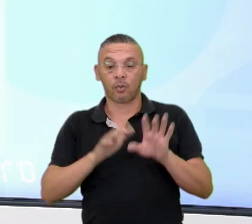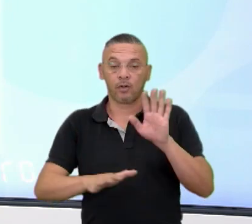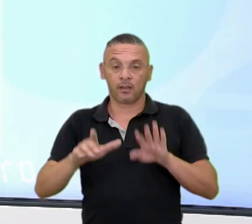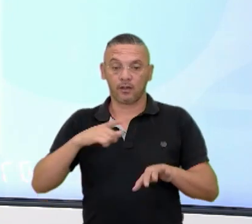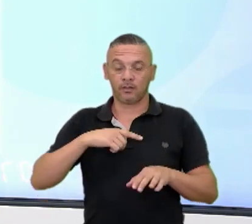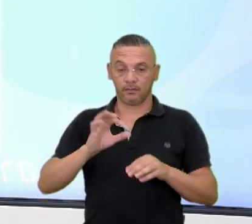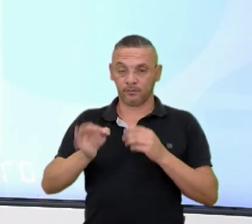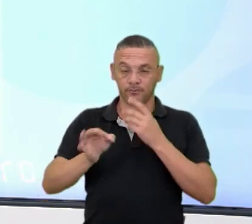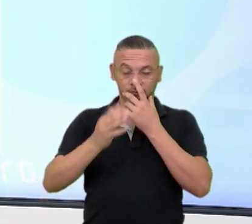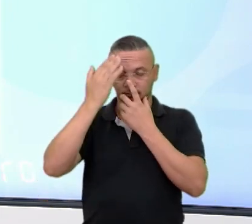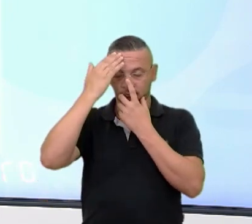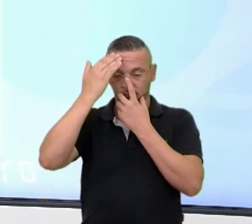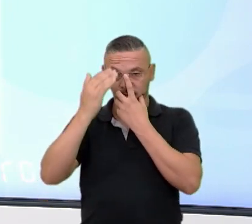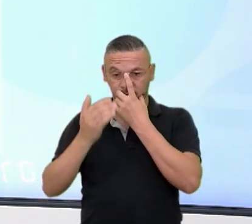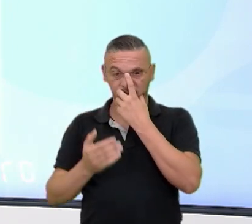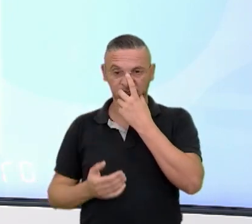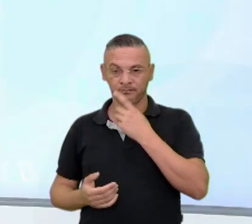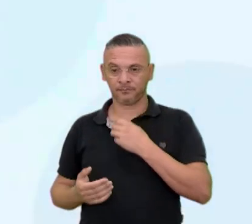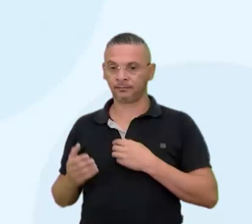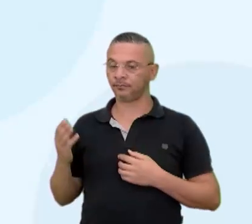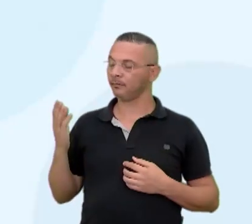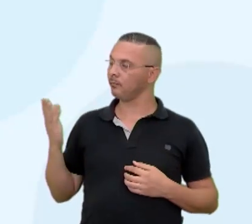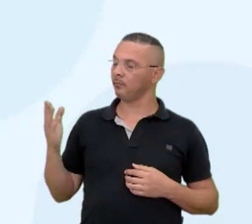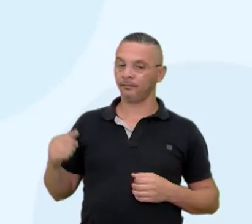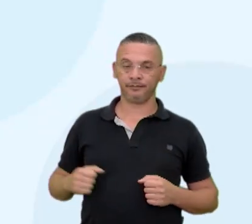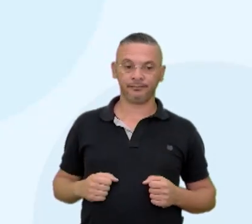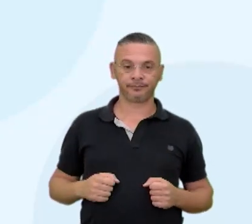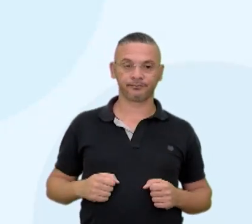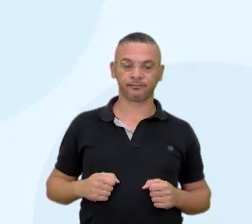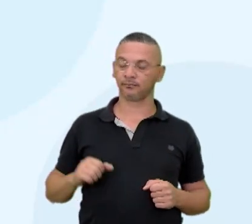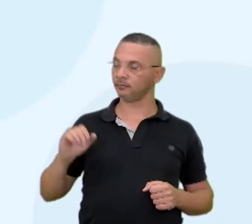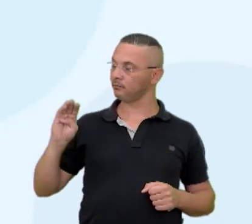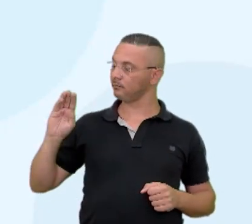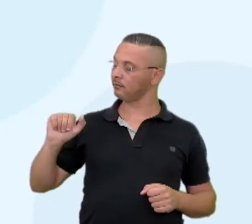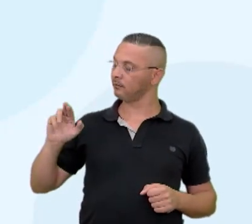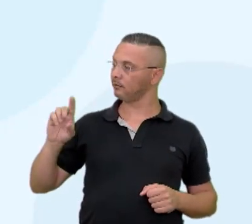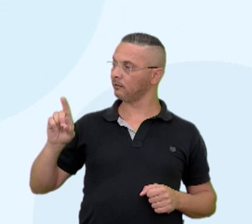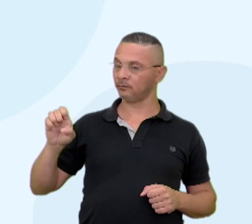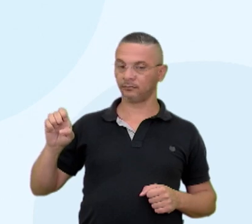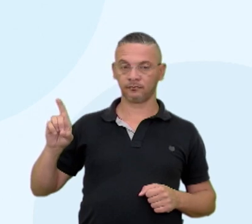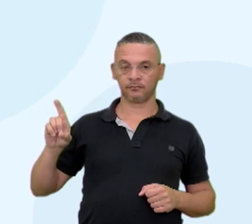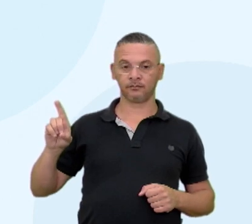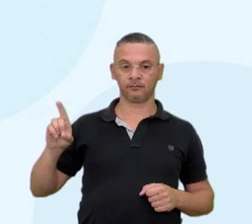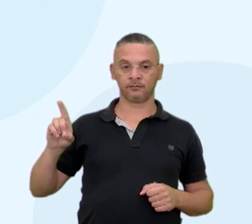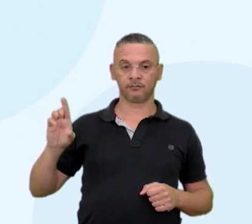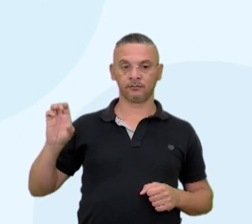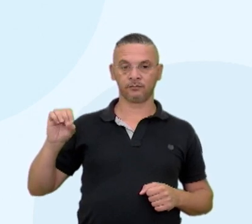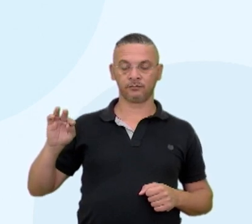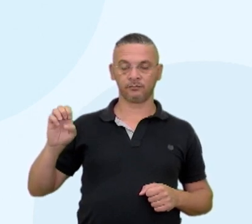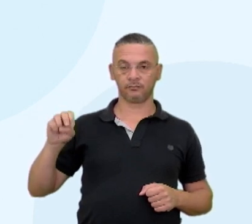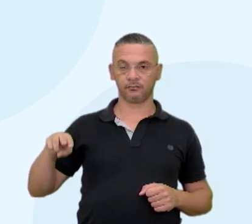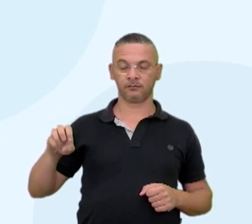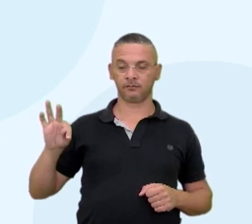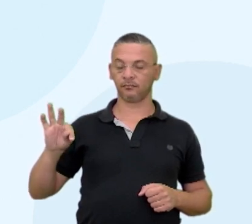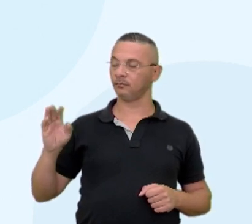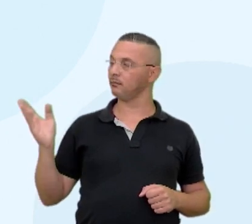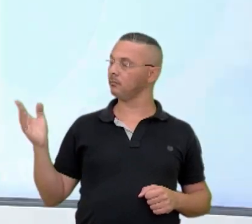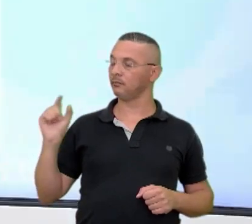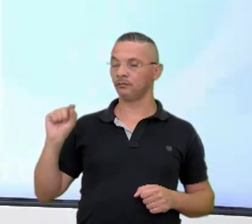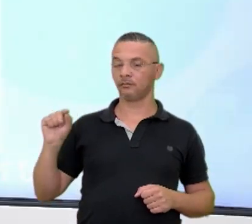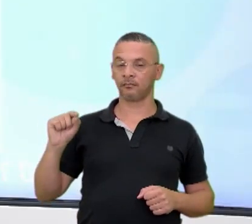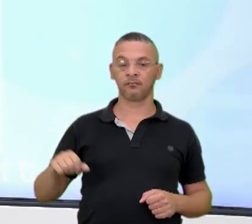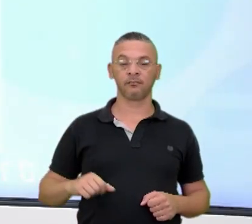feed de notícia. Vou dar um exemplo aqui. Você está lendo lá o seu Instagram, seu Facebook, aí você percebe lá, olha, morreu Jack Chan. Você, o quê?